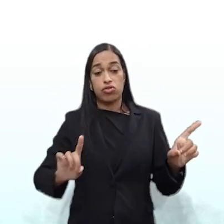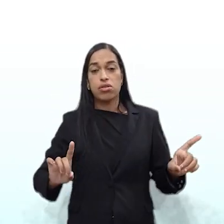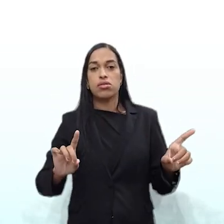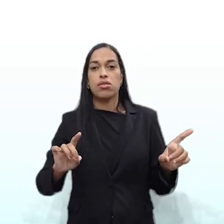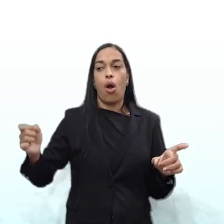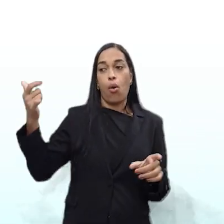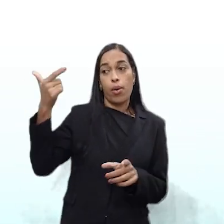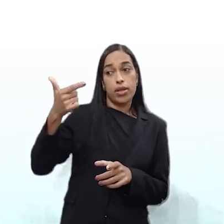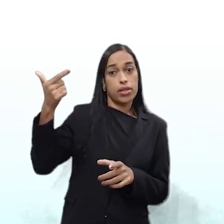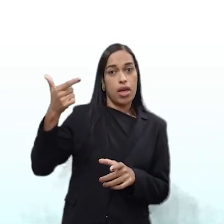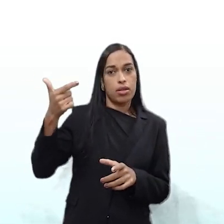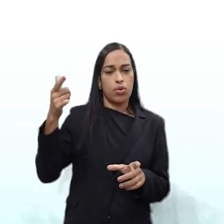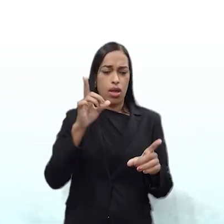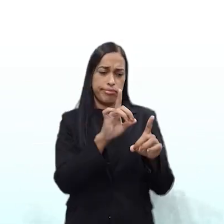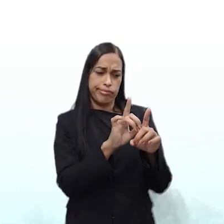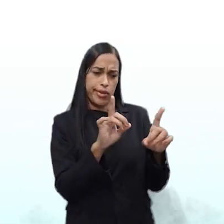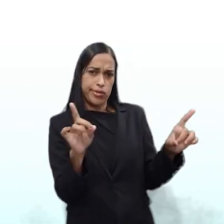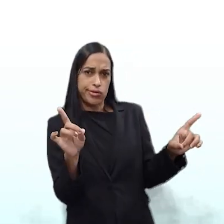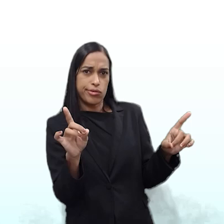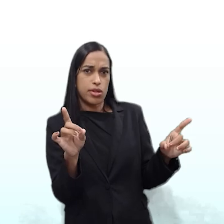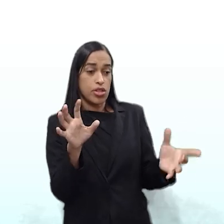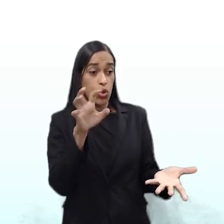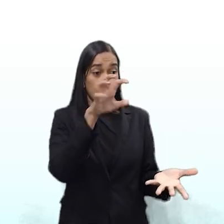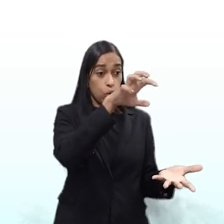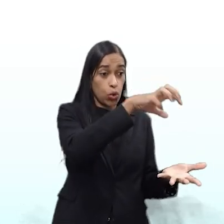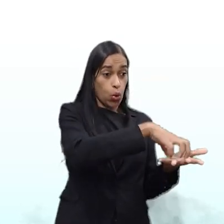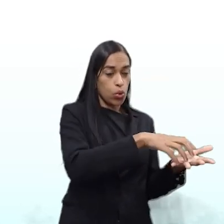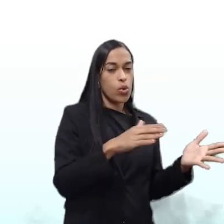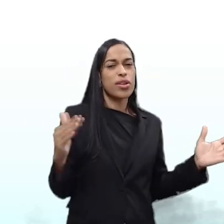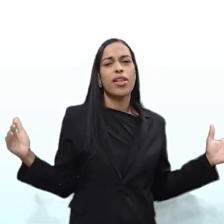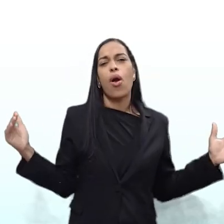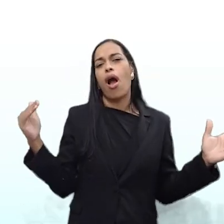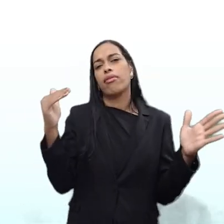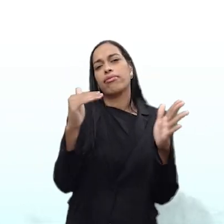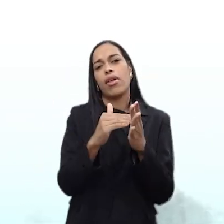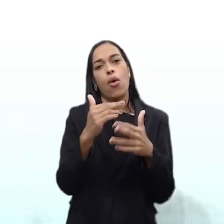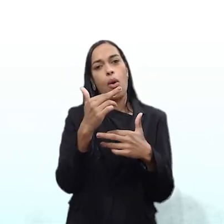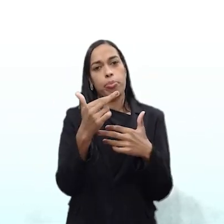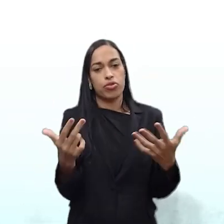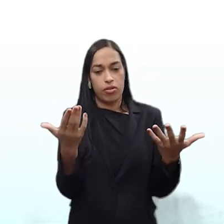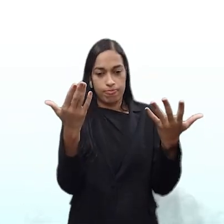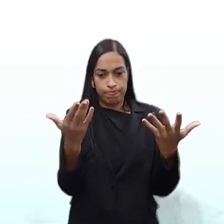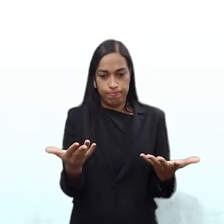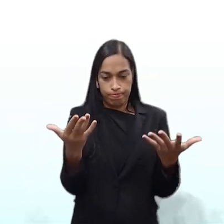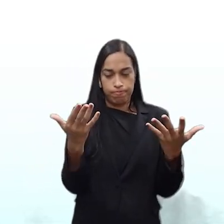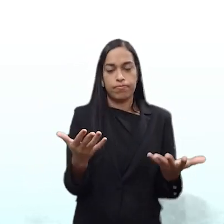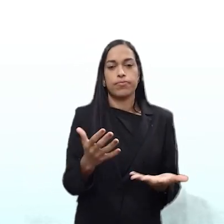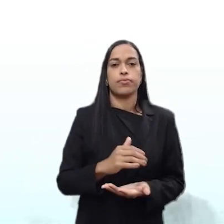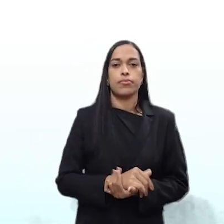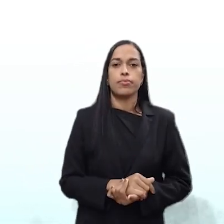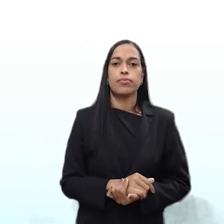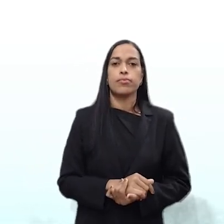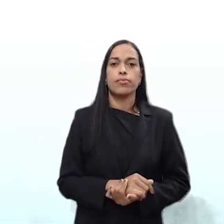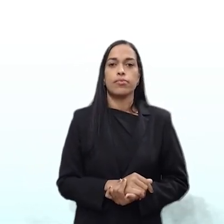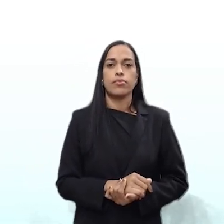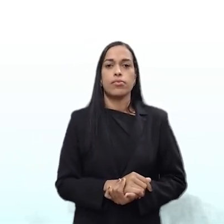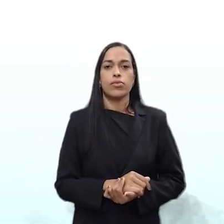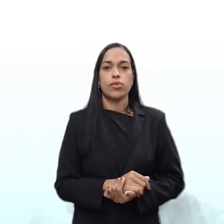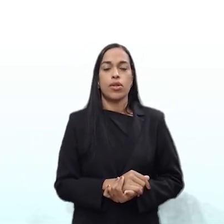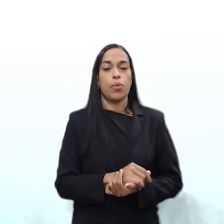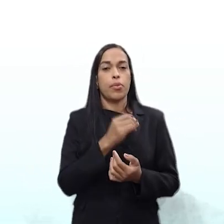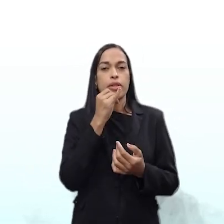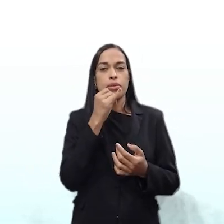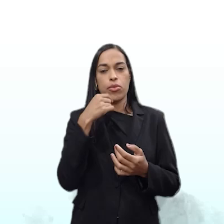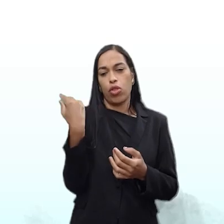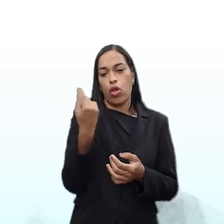quadrado. Essa distância é a distância que vai do núcleo, do centro, até o centro do objeto. Porém, quando estamos na superfície